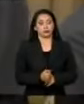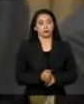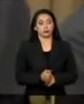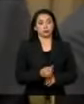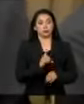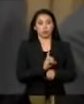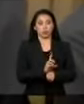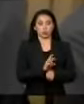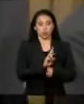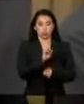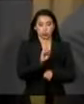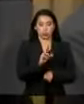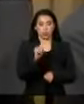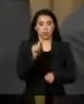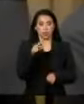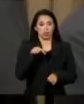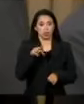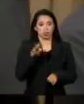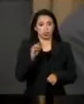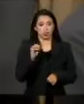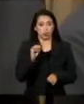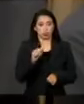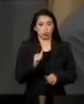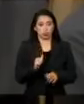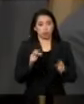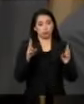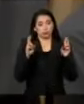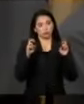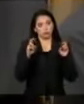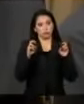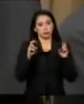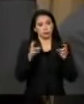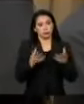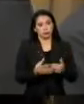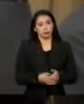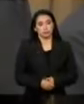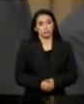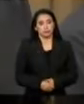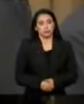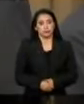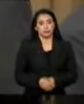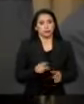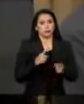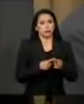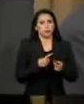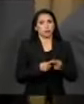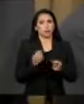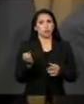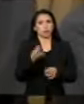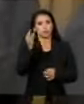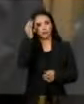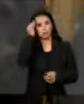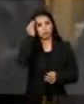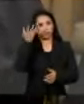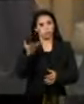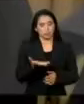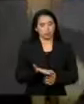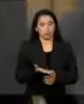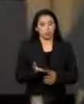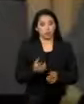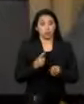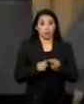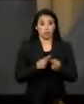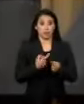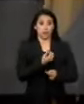Castro na peça Vestibular. Por que novas luzes? Porque a vida é